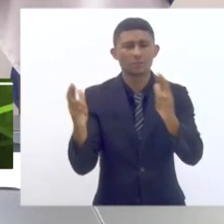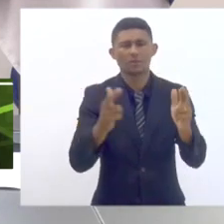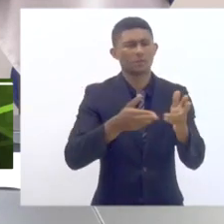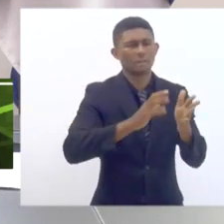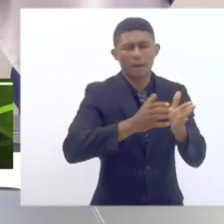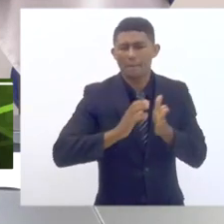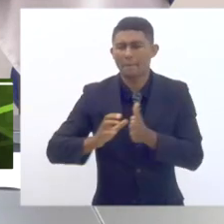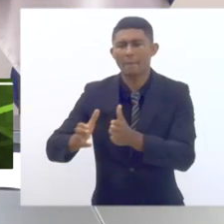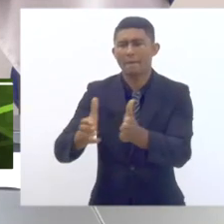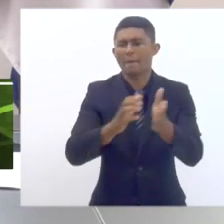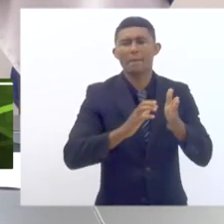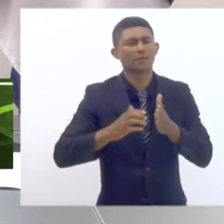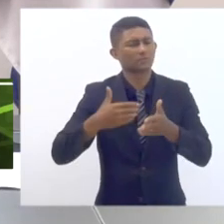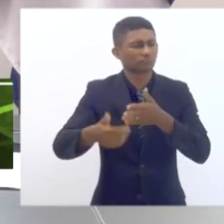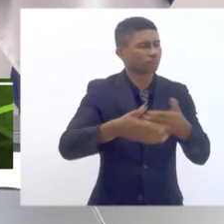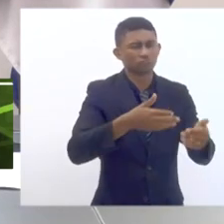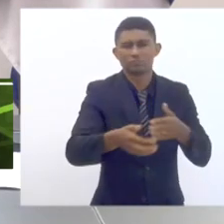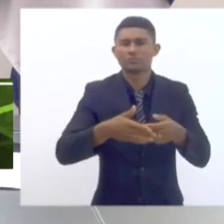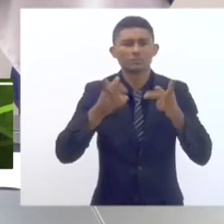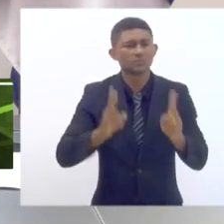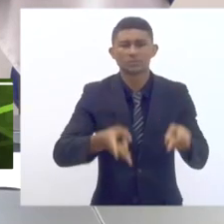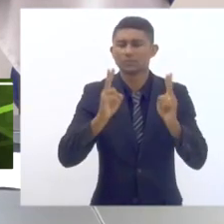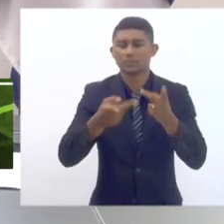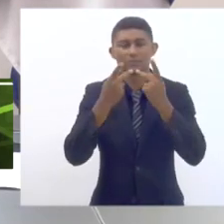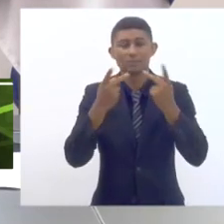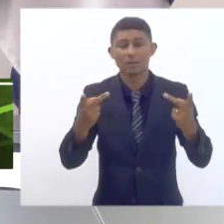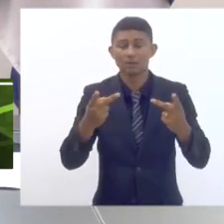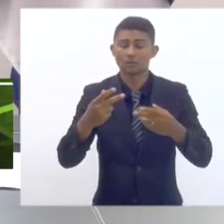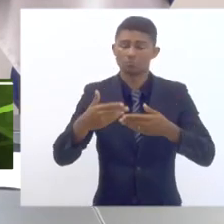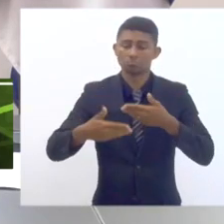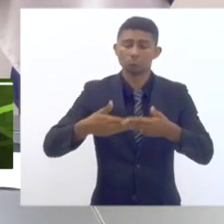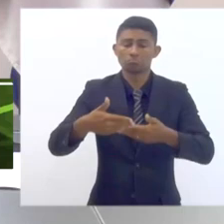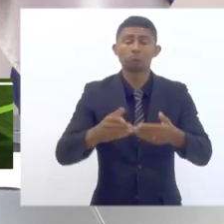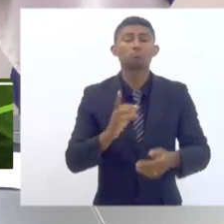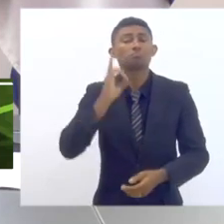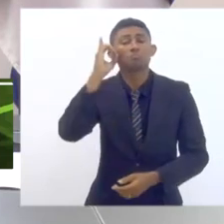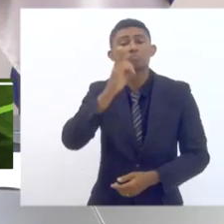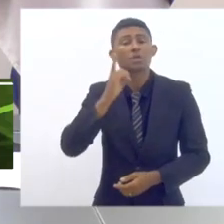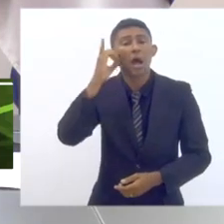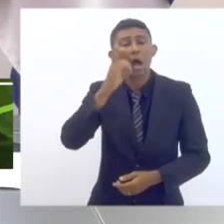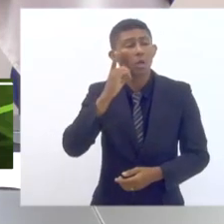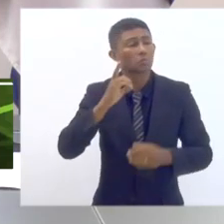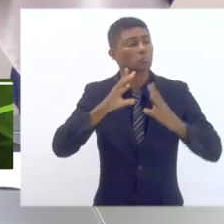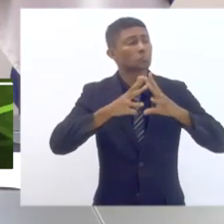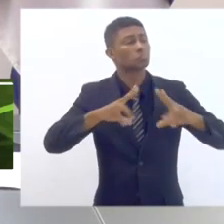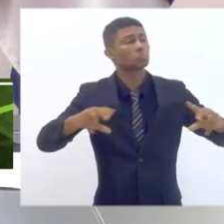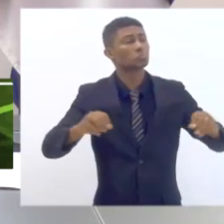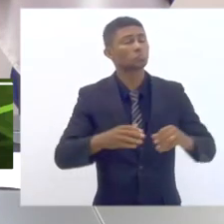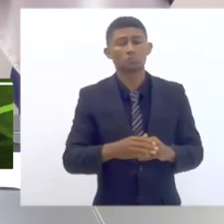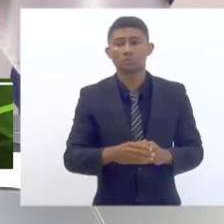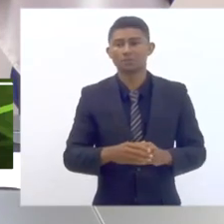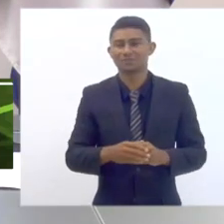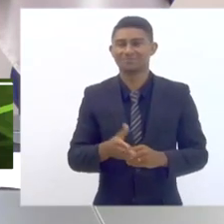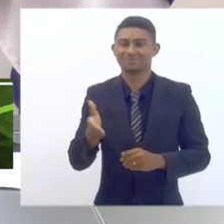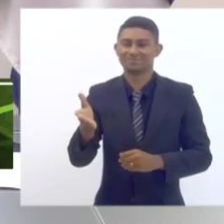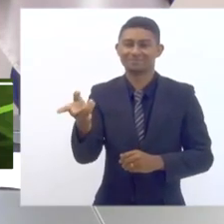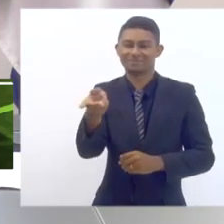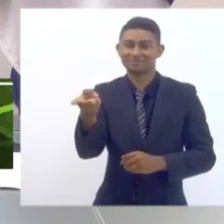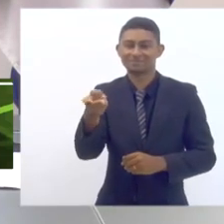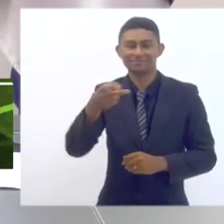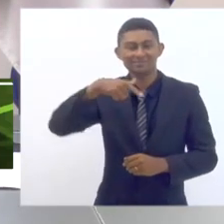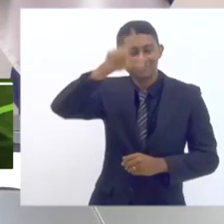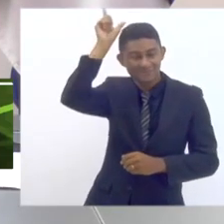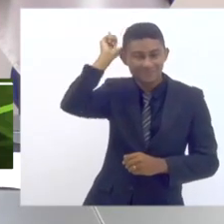partidária, porque eu costumo sempre falar isso, o poder passa e passa muito rápido. Talvez mim, que Luiz Paulo não conheça muito isso, porque estão aqui